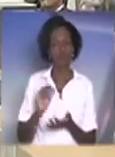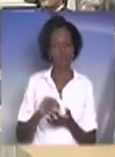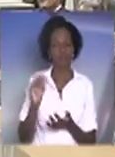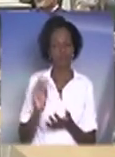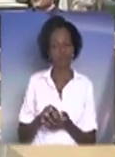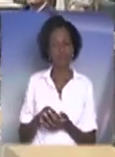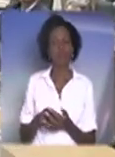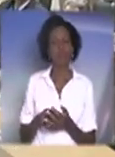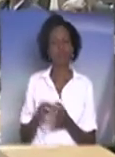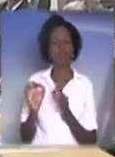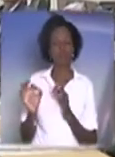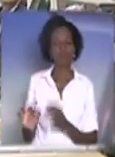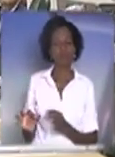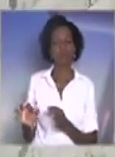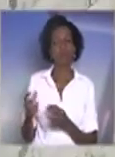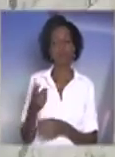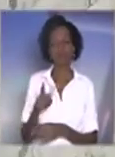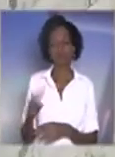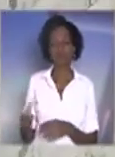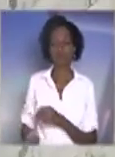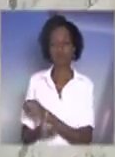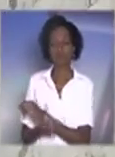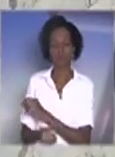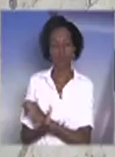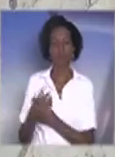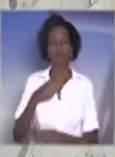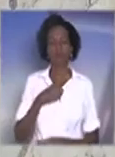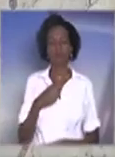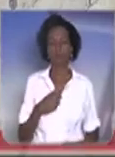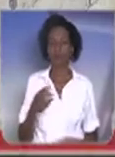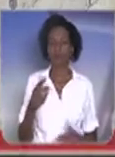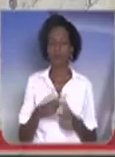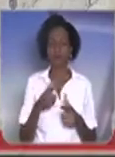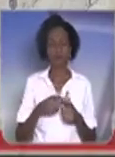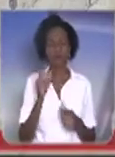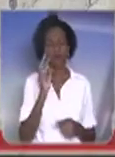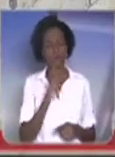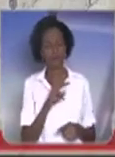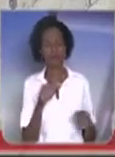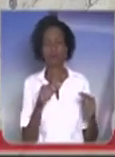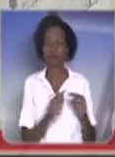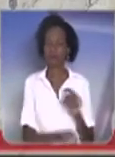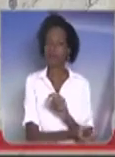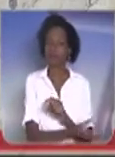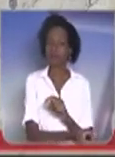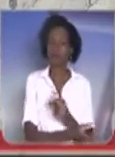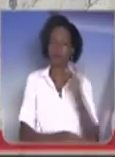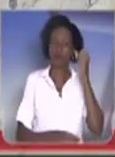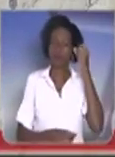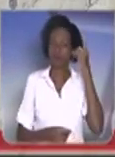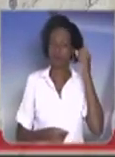honestidade, acabamos vendo problemas que falam na corrupção, na falta de uma